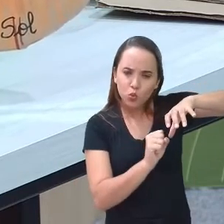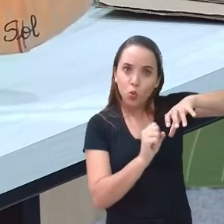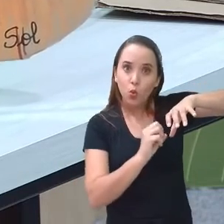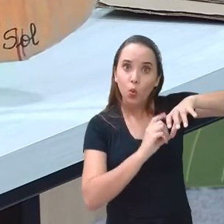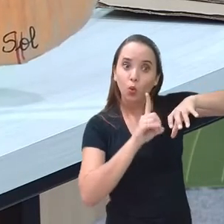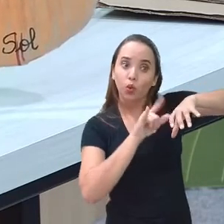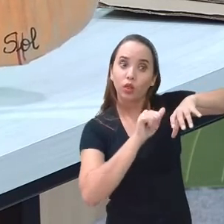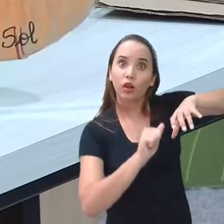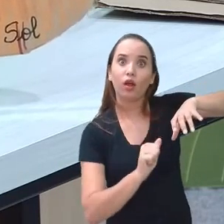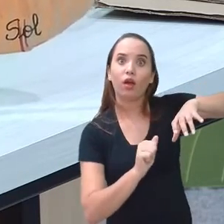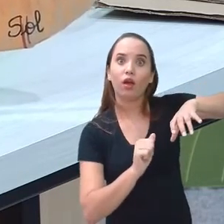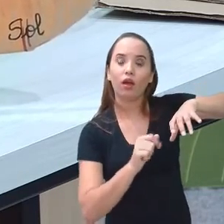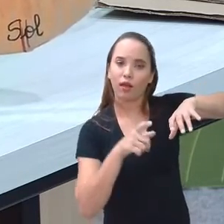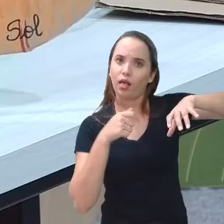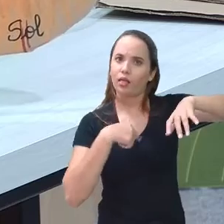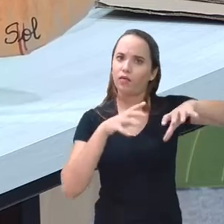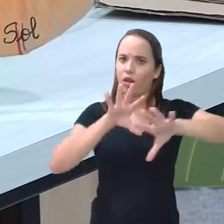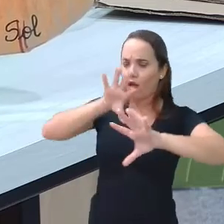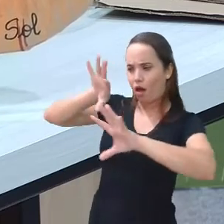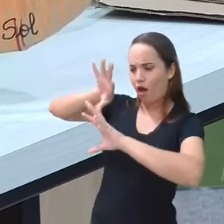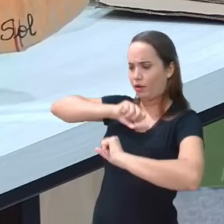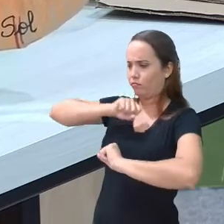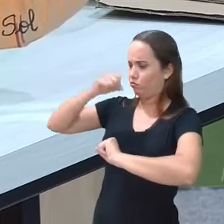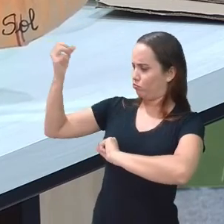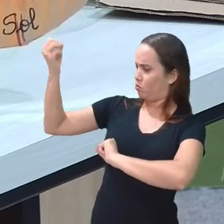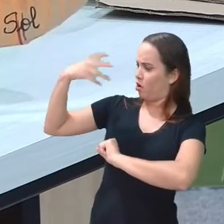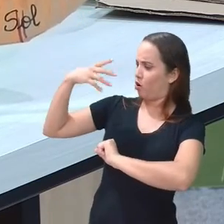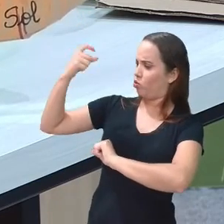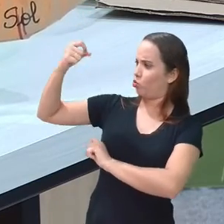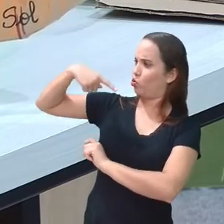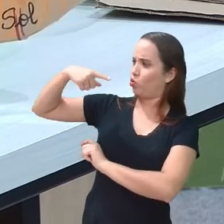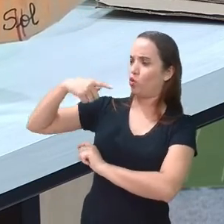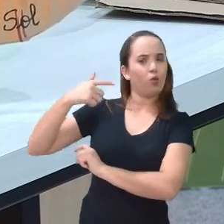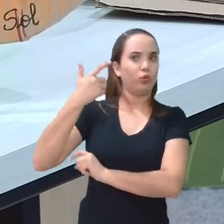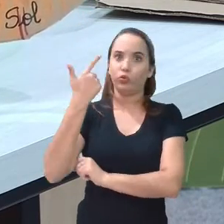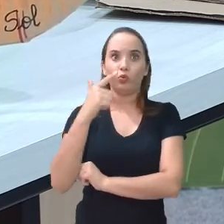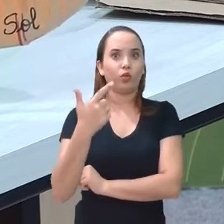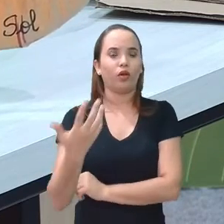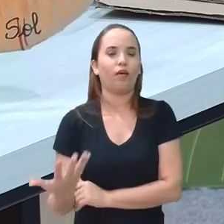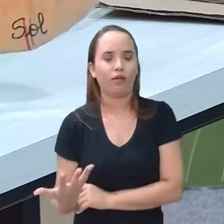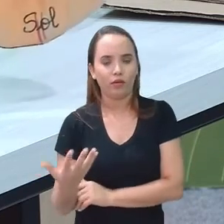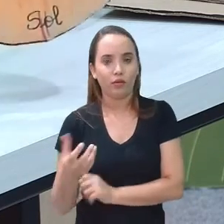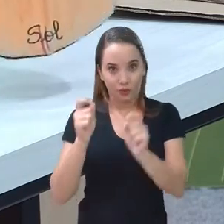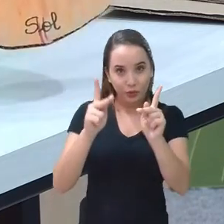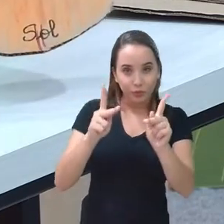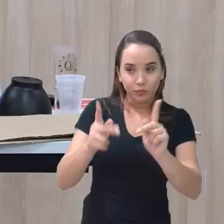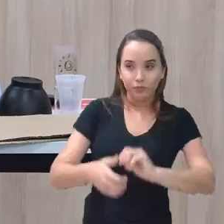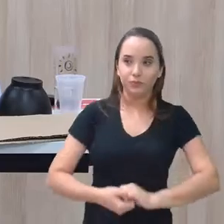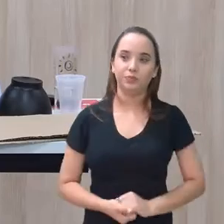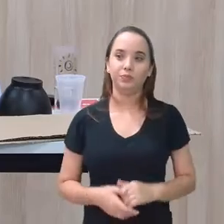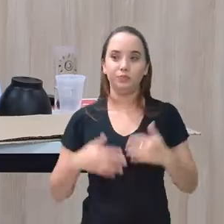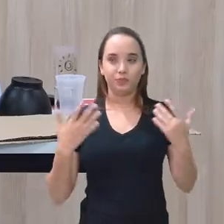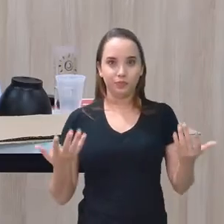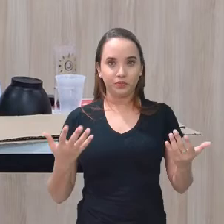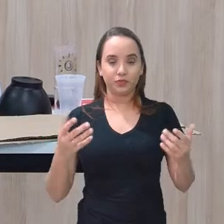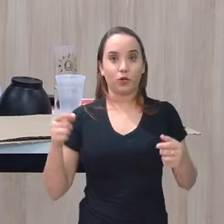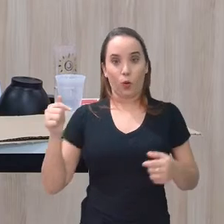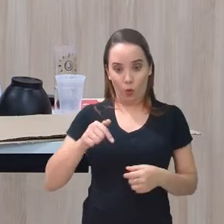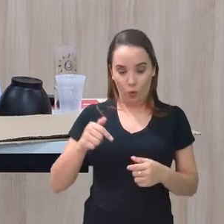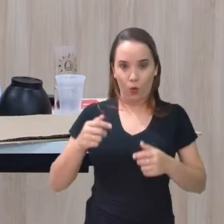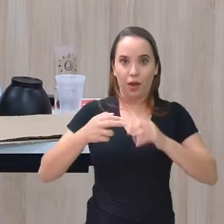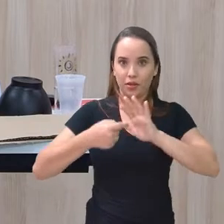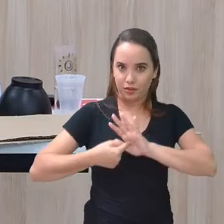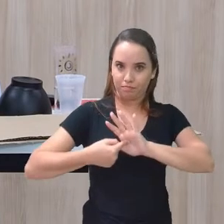onde deveria estar recebendo a luz solar, não recebeu. Ok, pessoal? Então, com essa demonstração